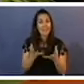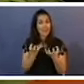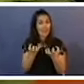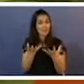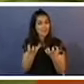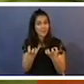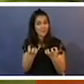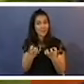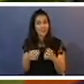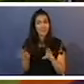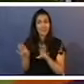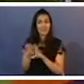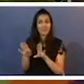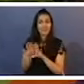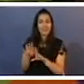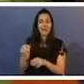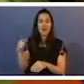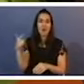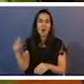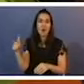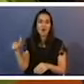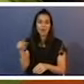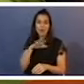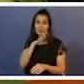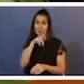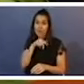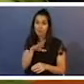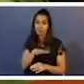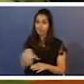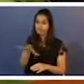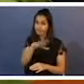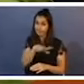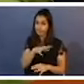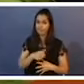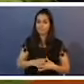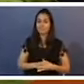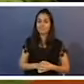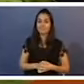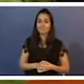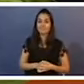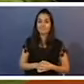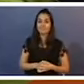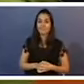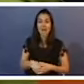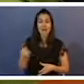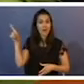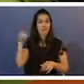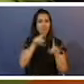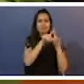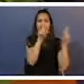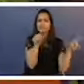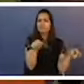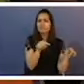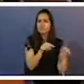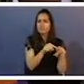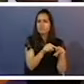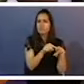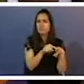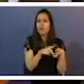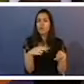e o tuco tuco são animais característicos desta região aquele essa imagem